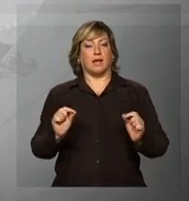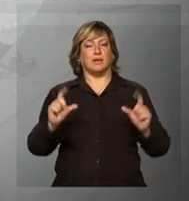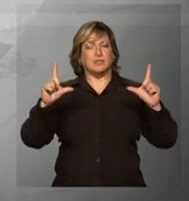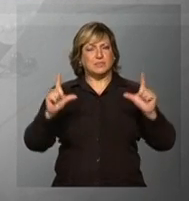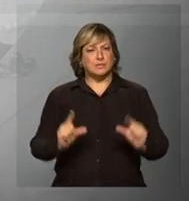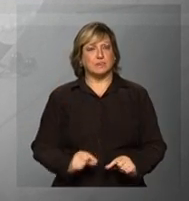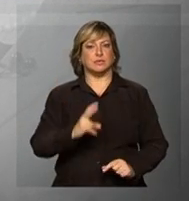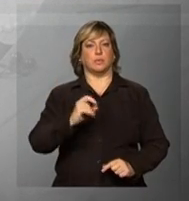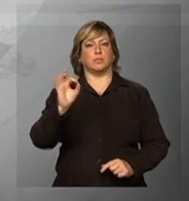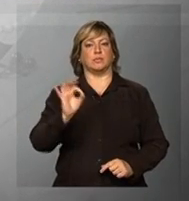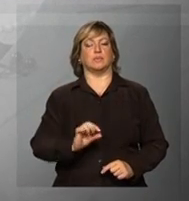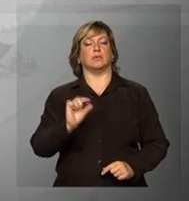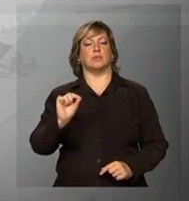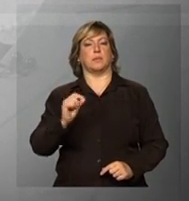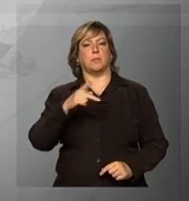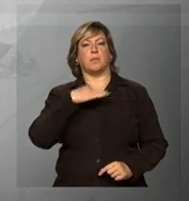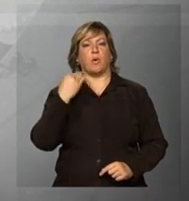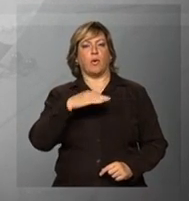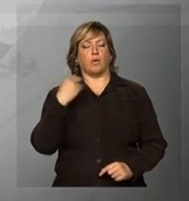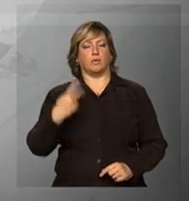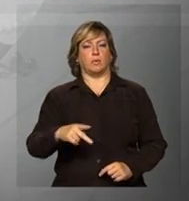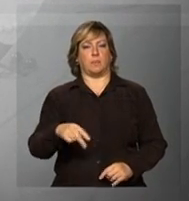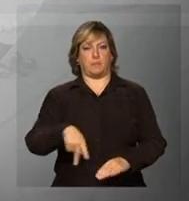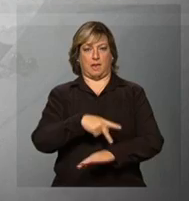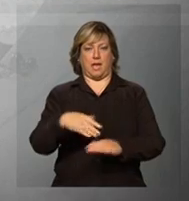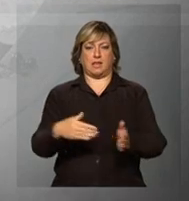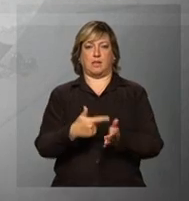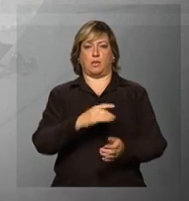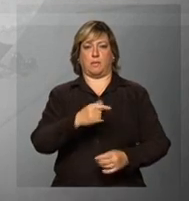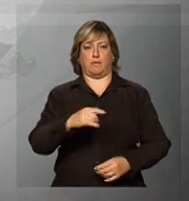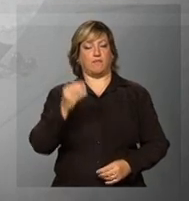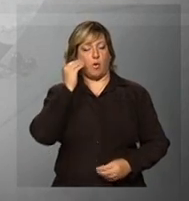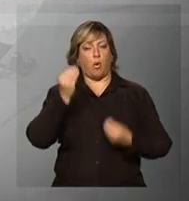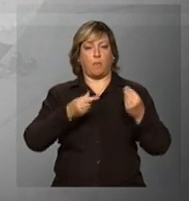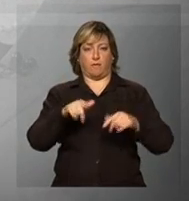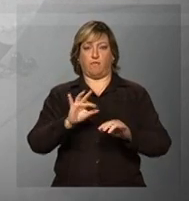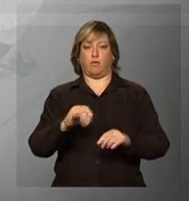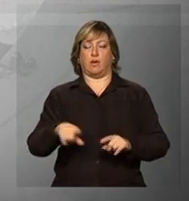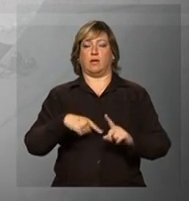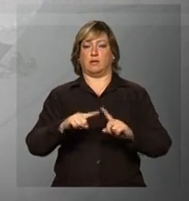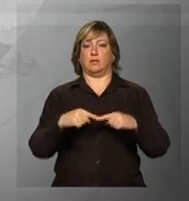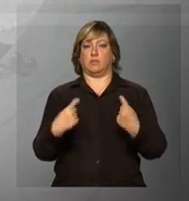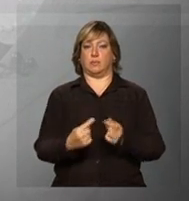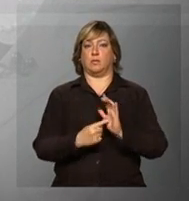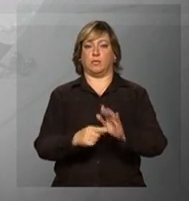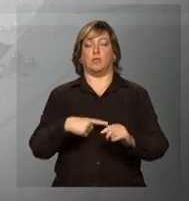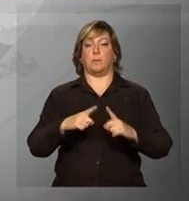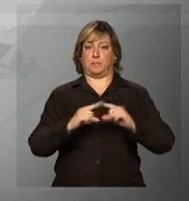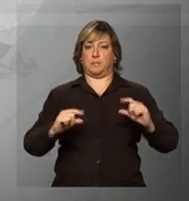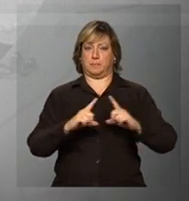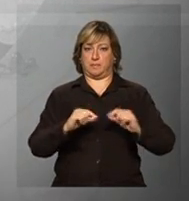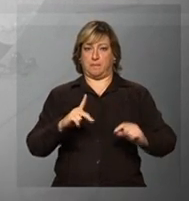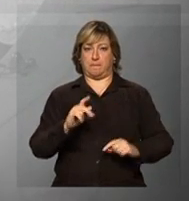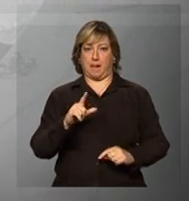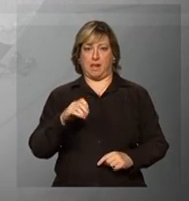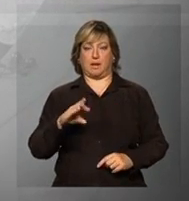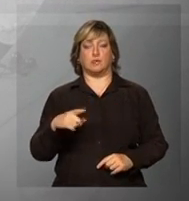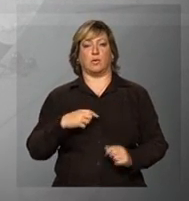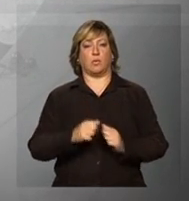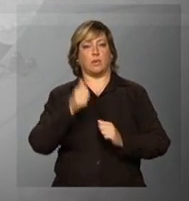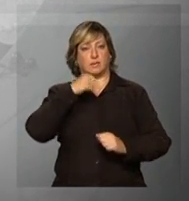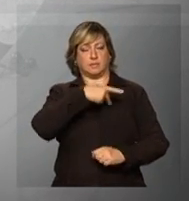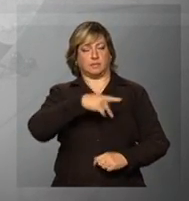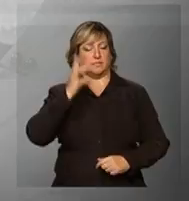metade o número de mortes no país até 2020. Veja como foi a cerimônia realizada no Palácio do Planalto com